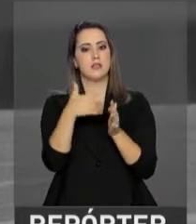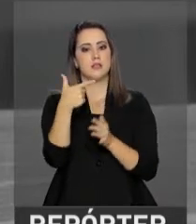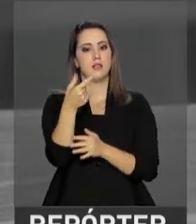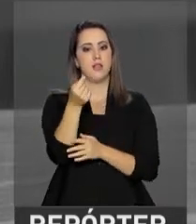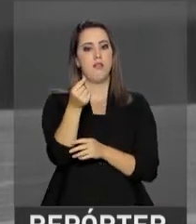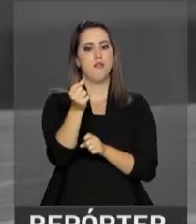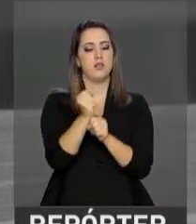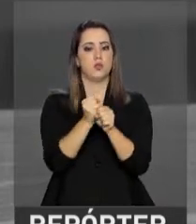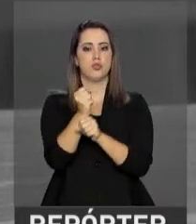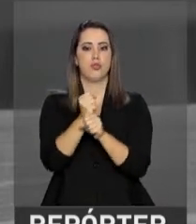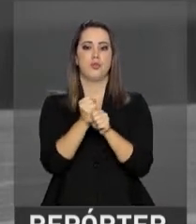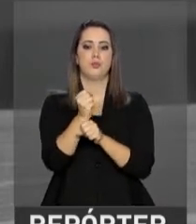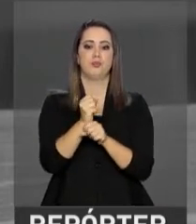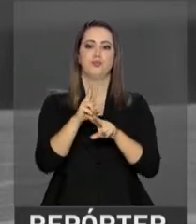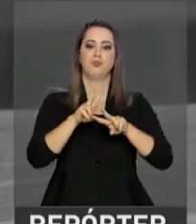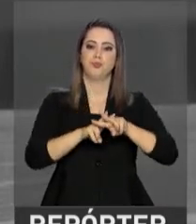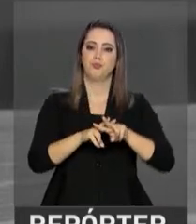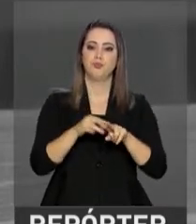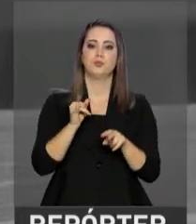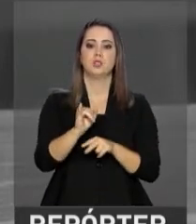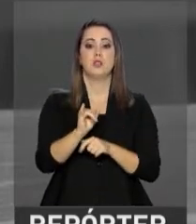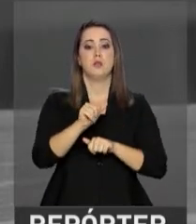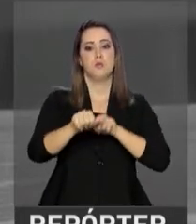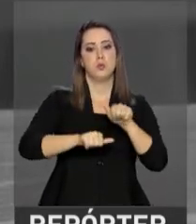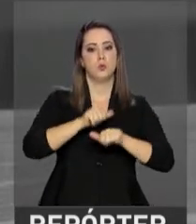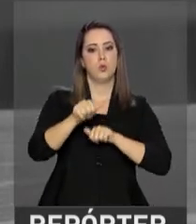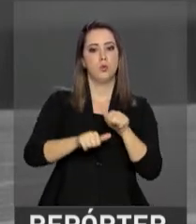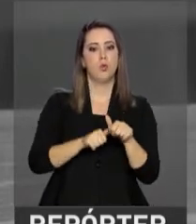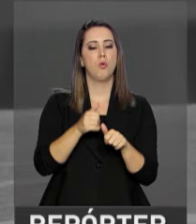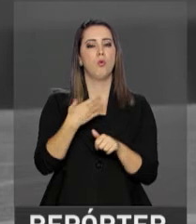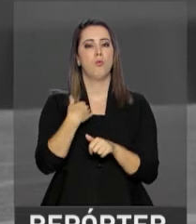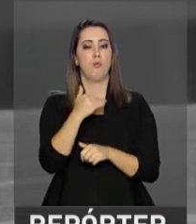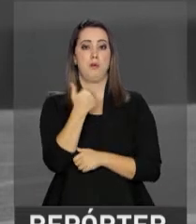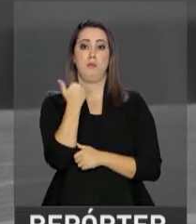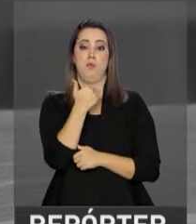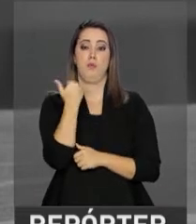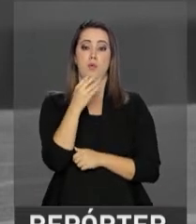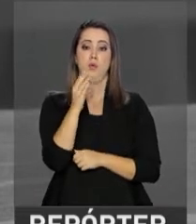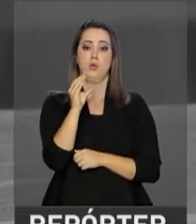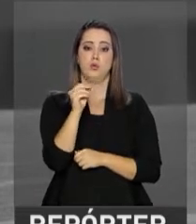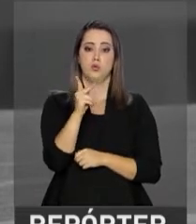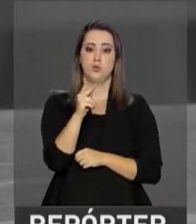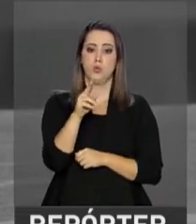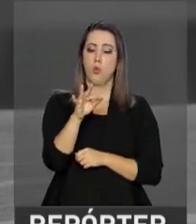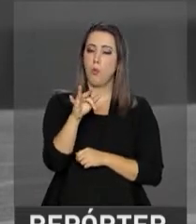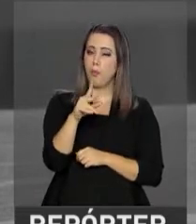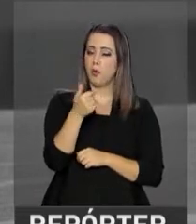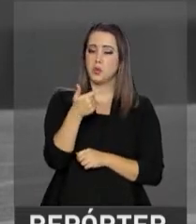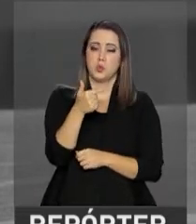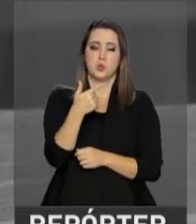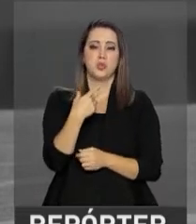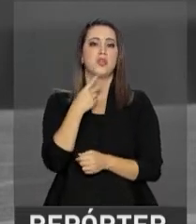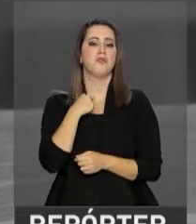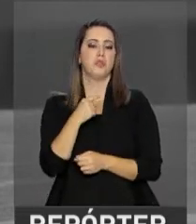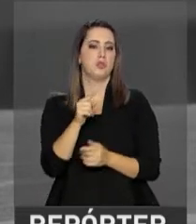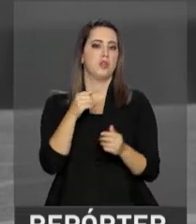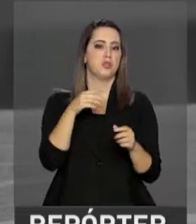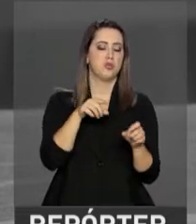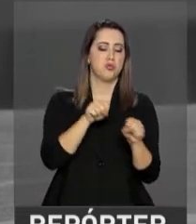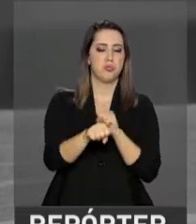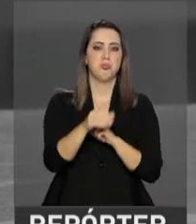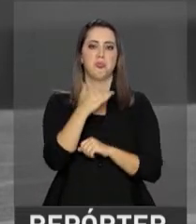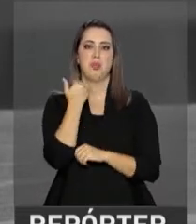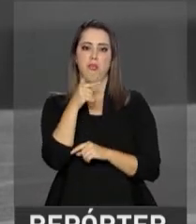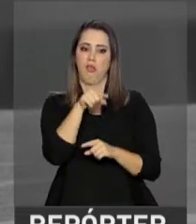20 anos de prisão ea punição mudou para os homicídios culposos sem intenção de matar antes